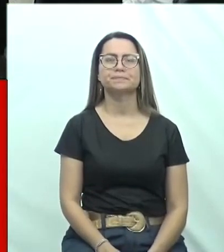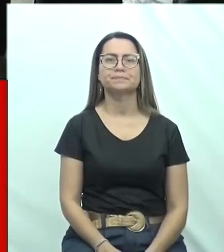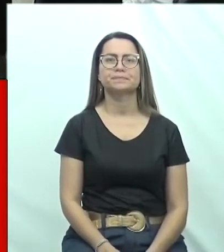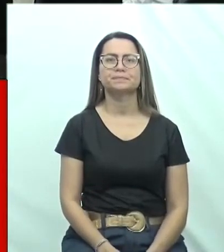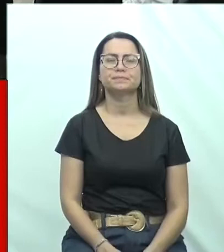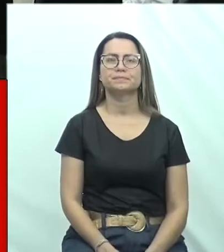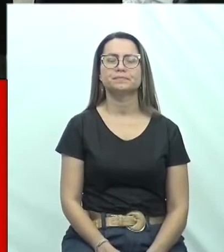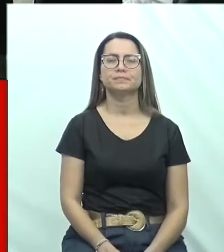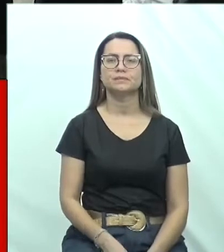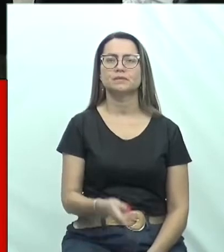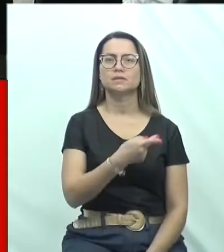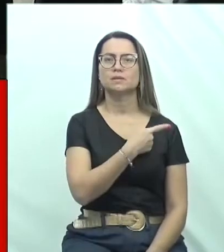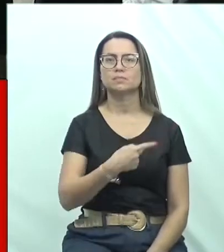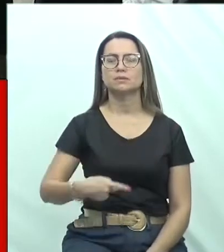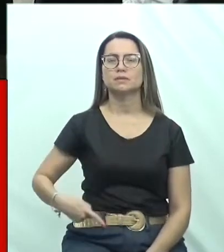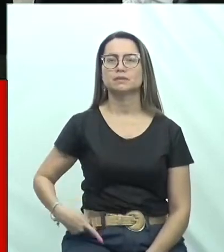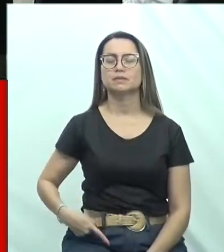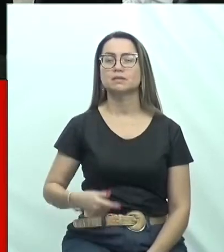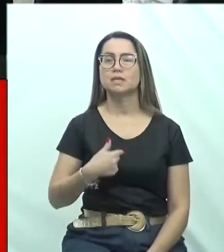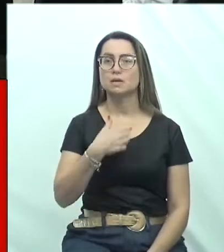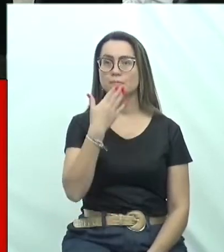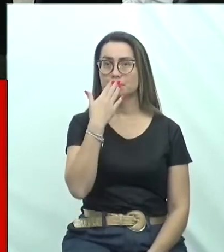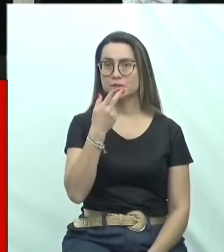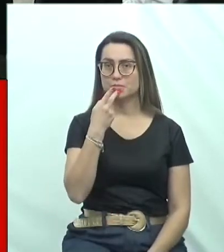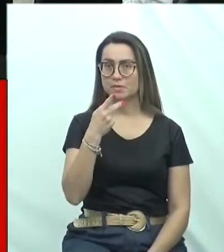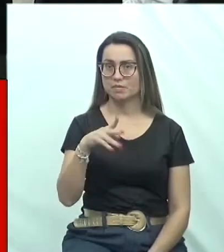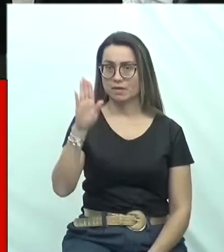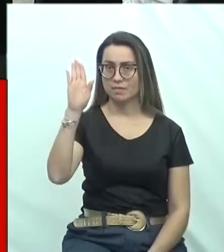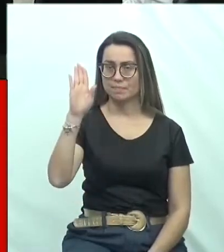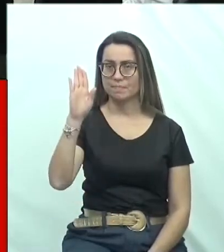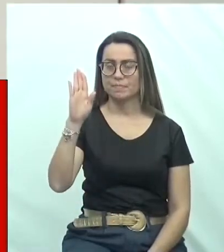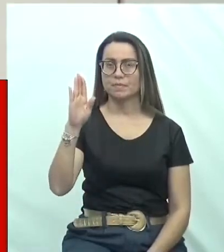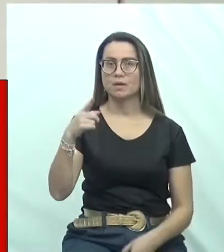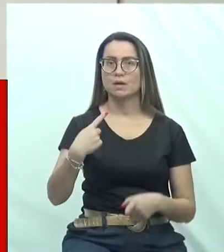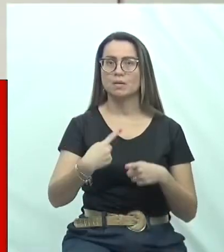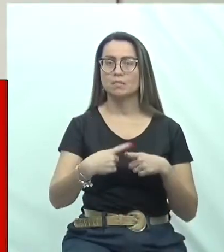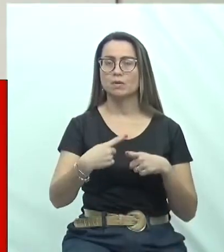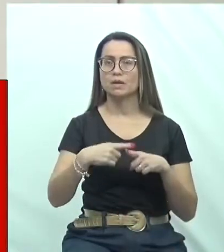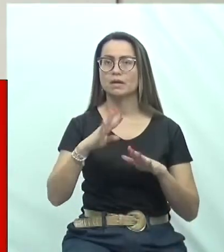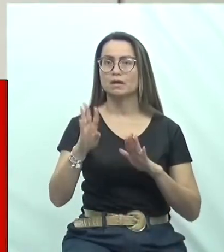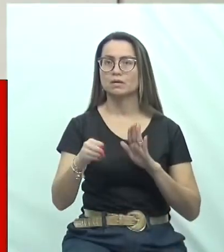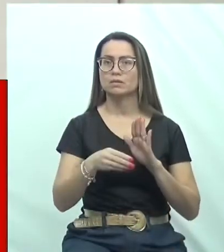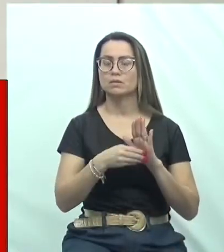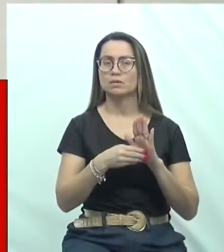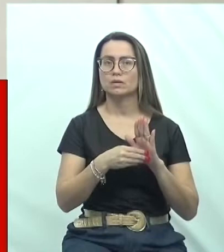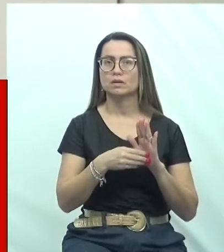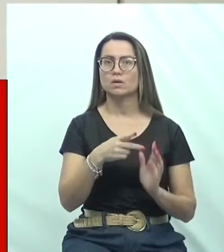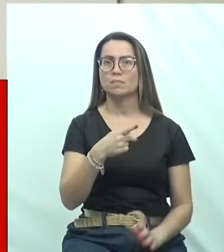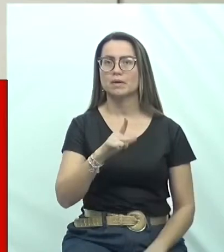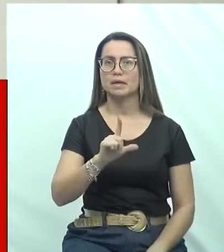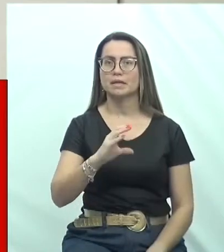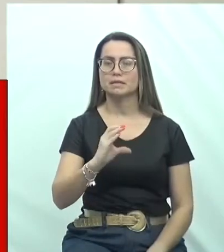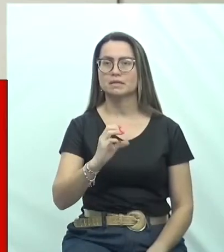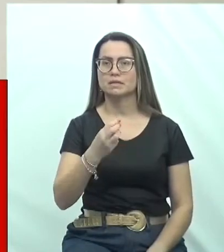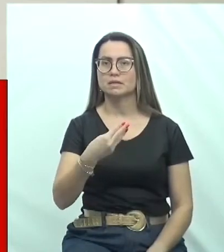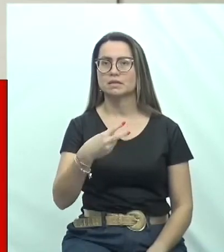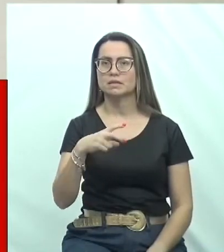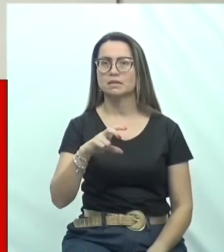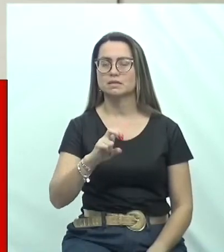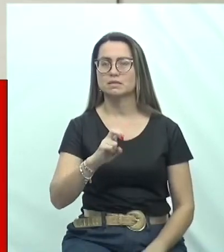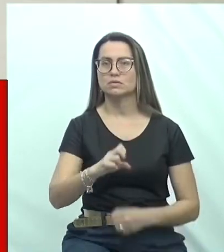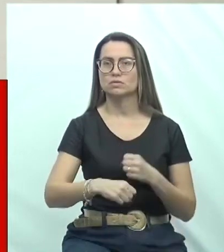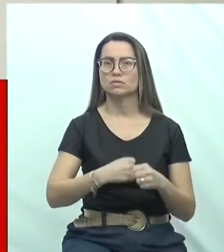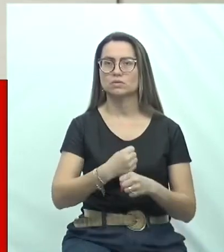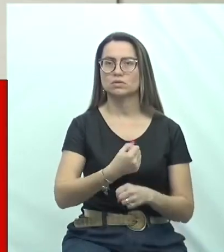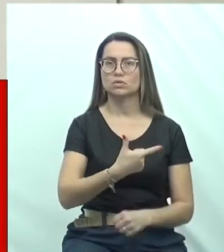Senhora presidente, minha questão de ordem é no sentido de incluir na ordem do dia de hoje o PLC 35